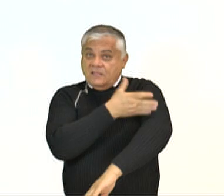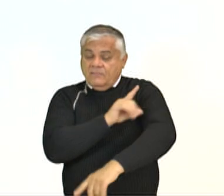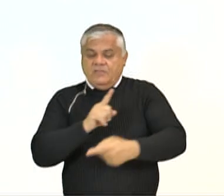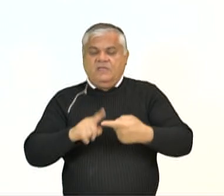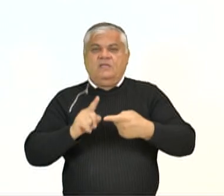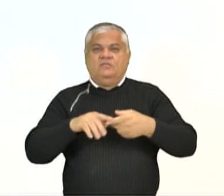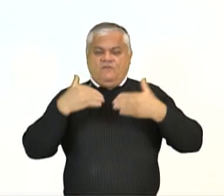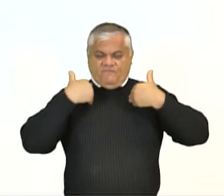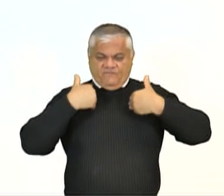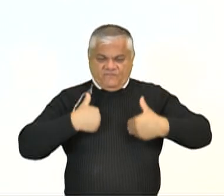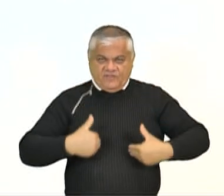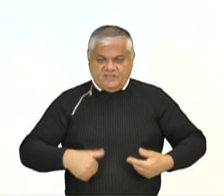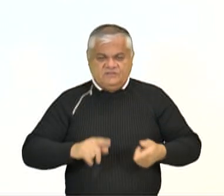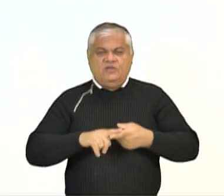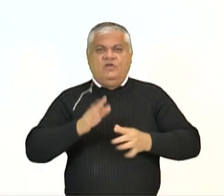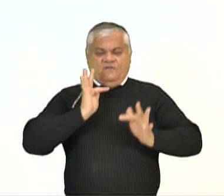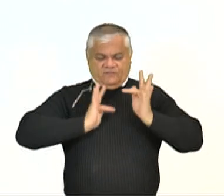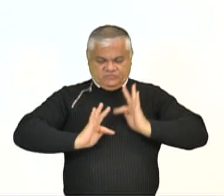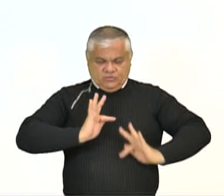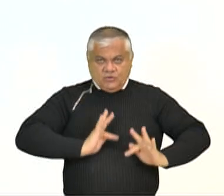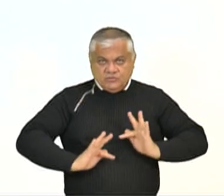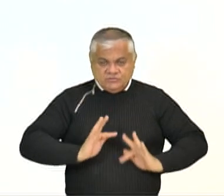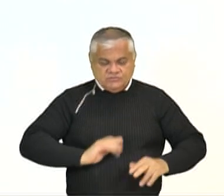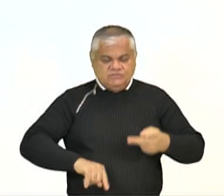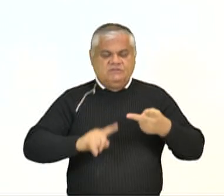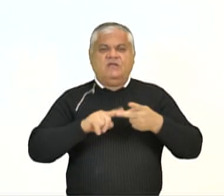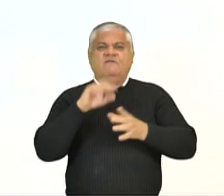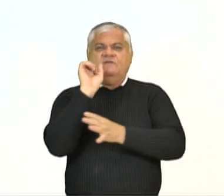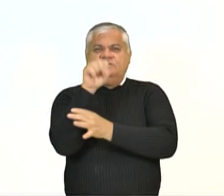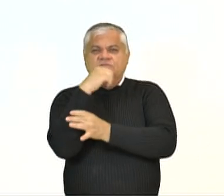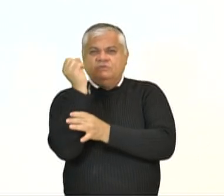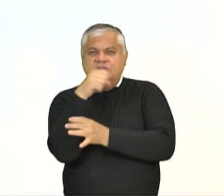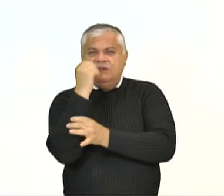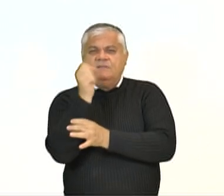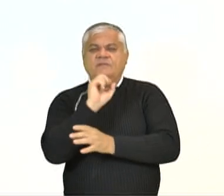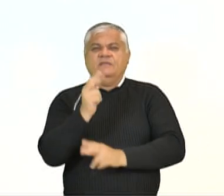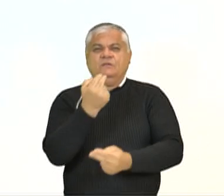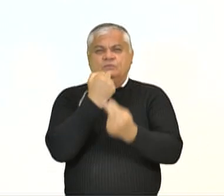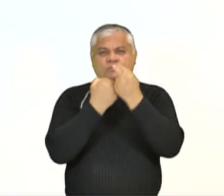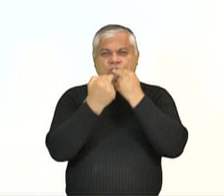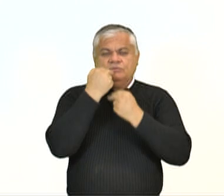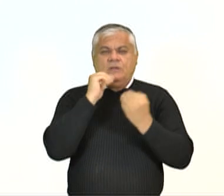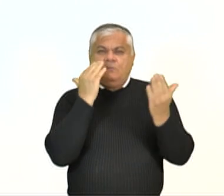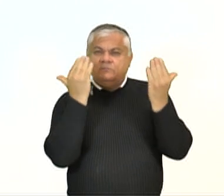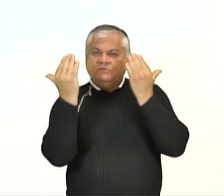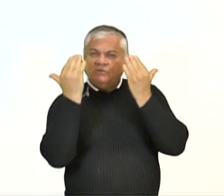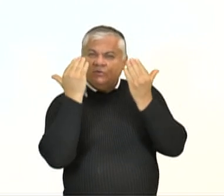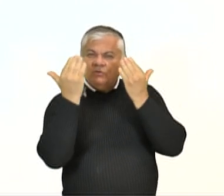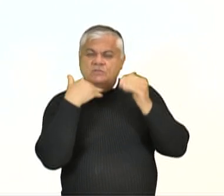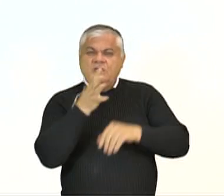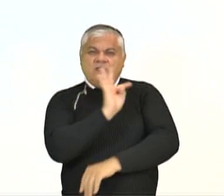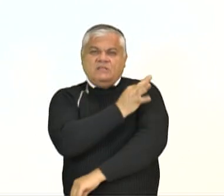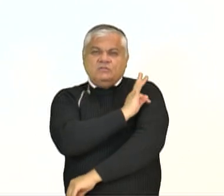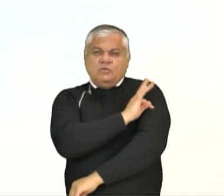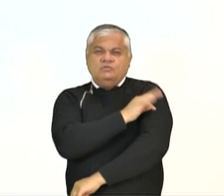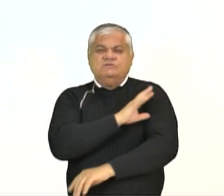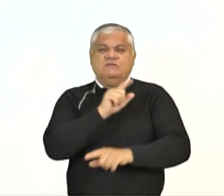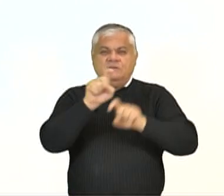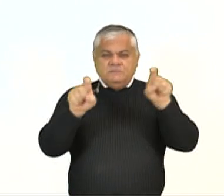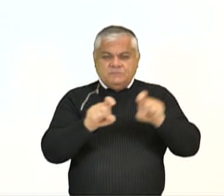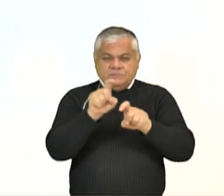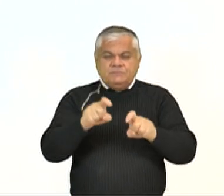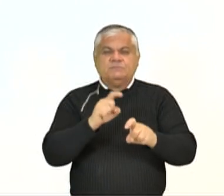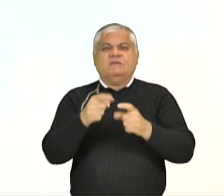preparação física, fisiologia do exercício, fisioterapia, nutrição, psicologia, tecnologia da informação,